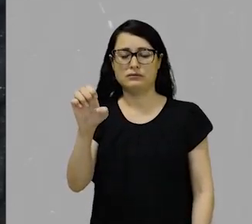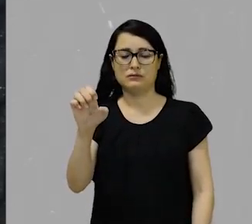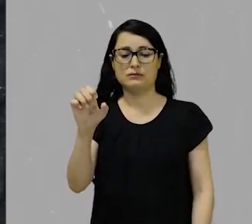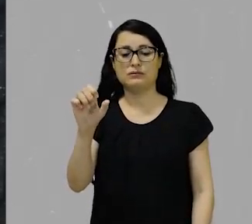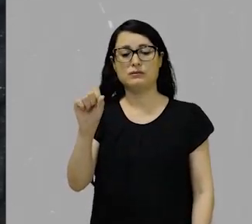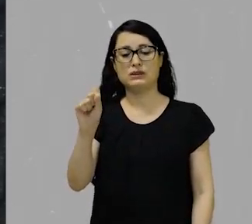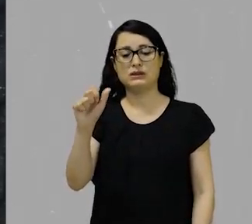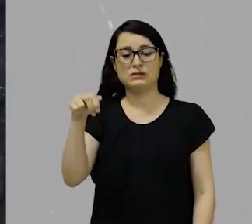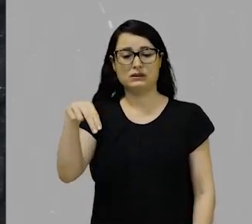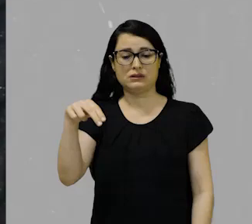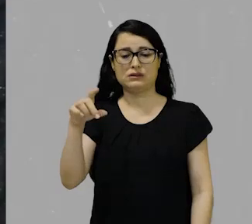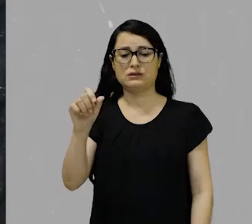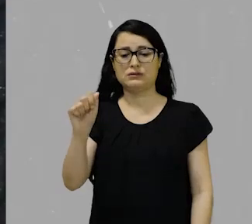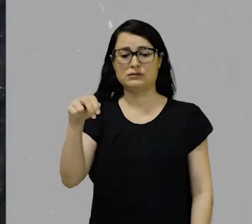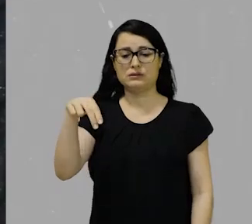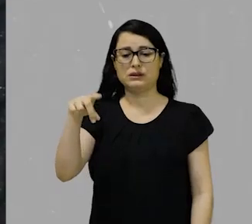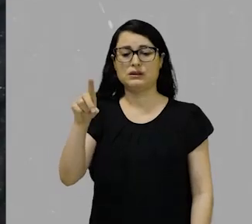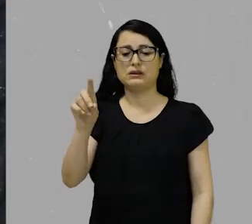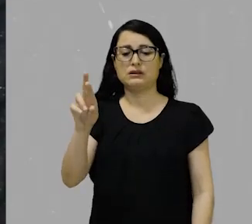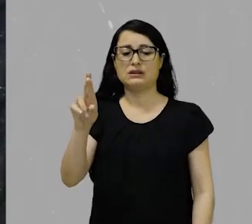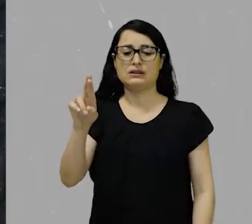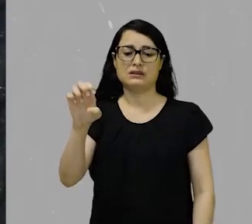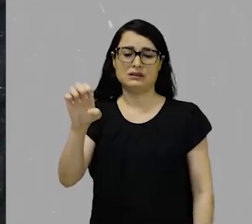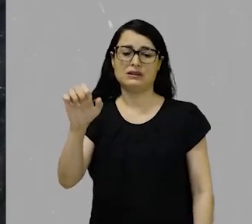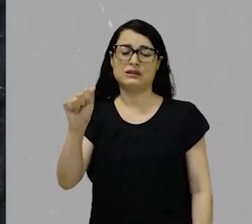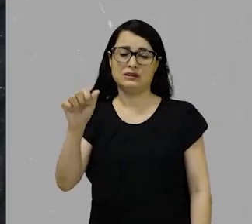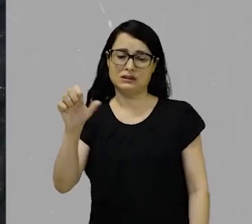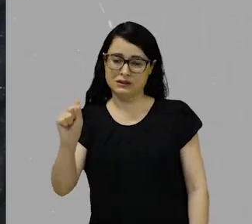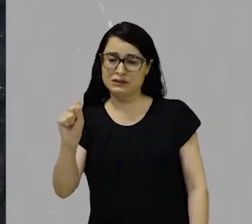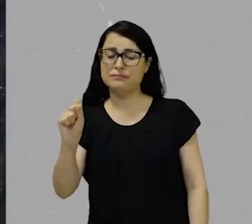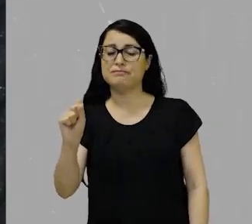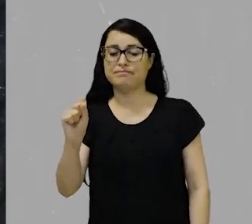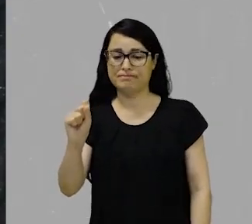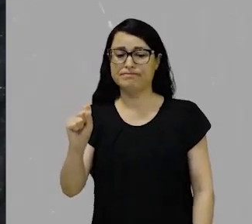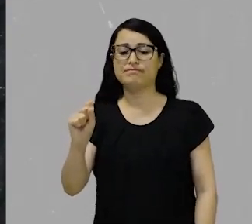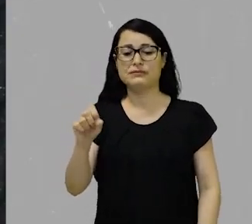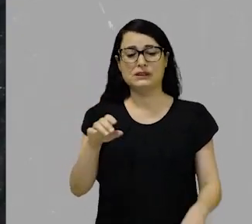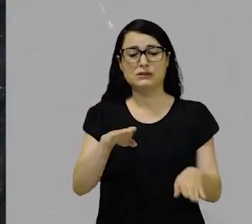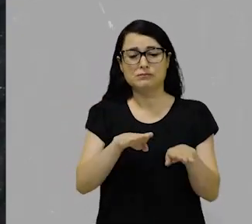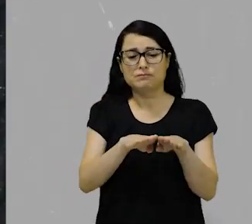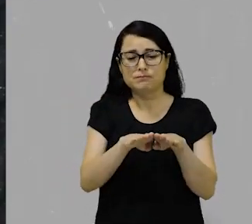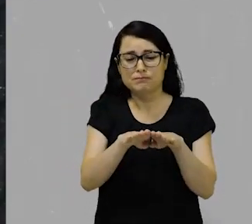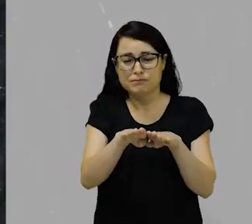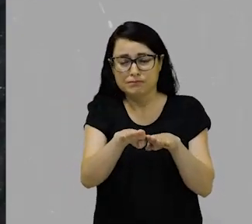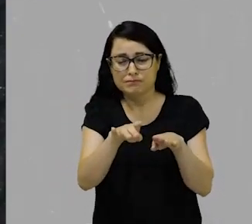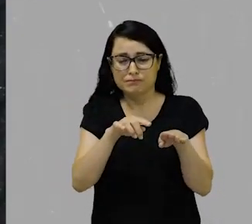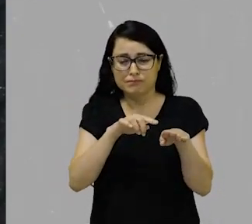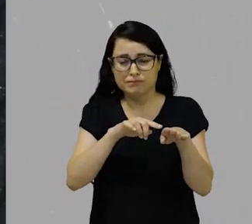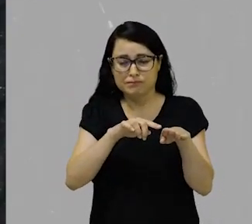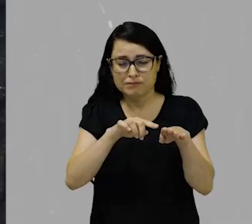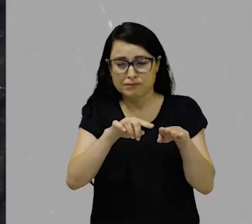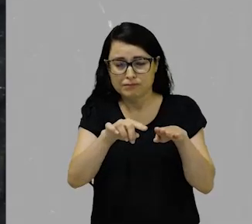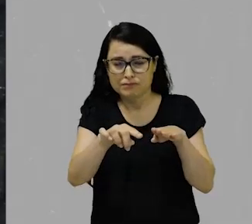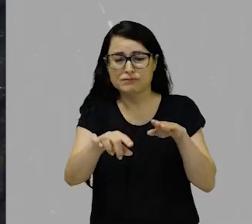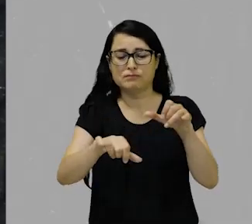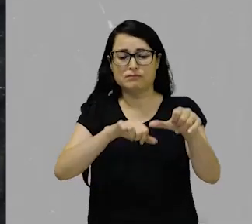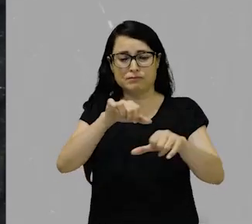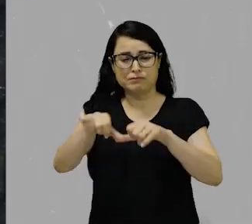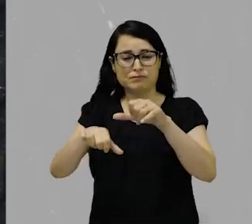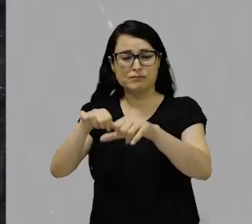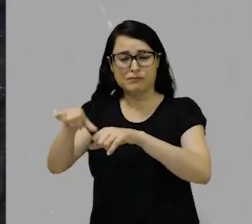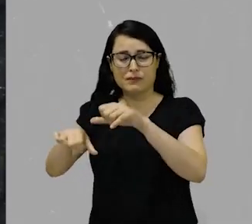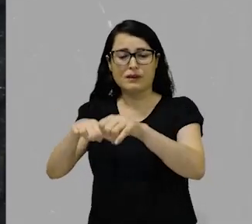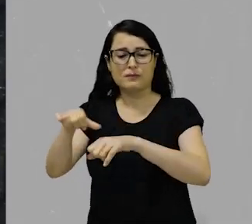aí essa cadeia geológica, essa estrutura, tá, relativa ao limite transformante, tá bom?